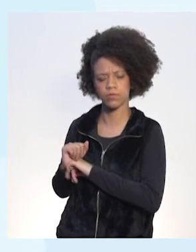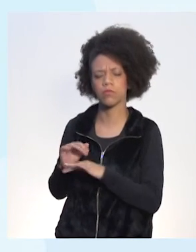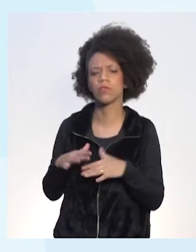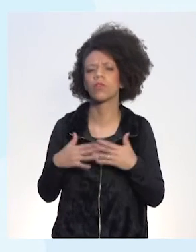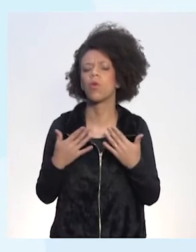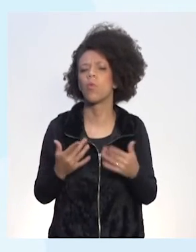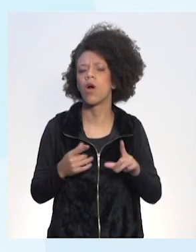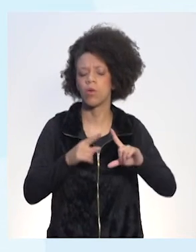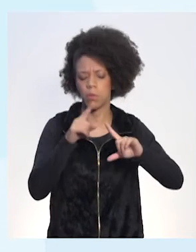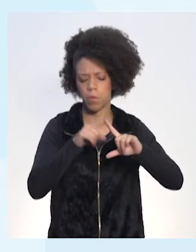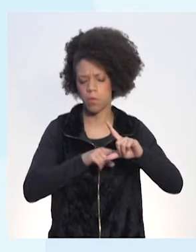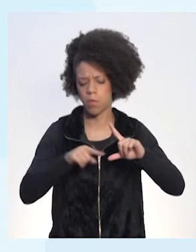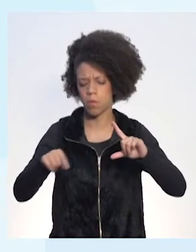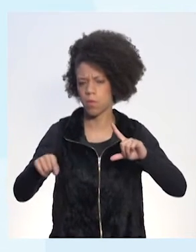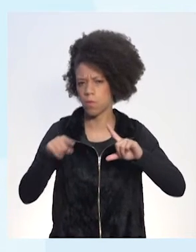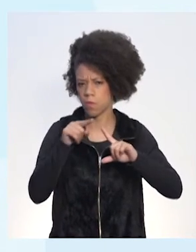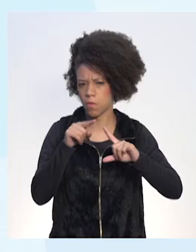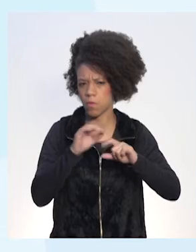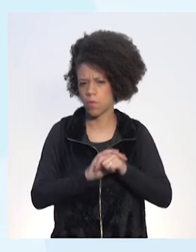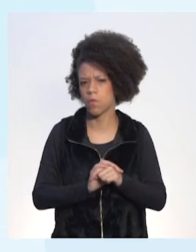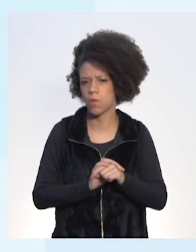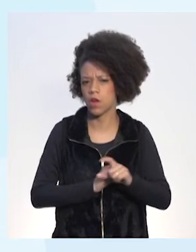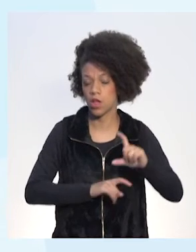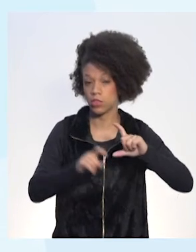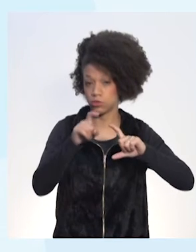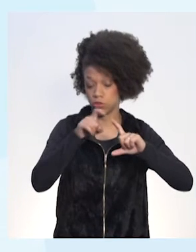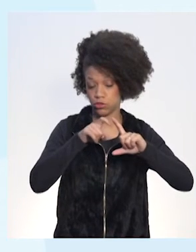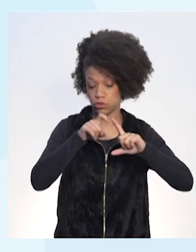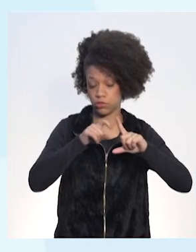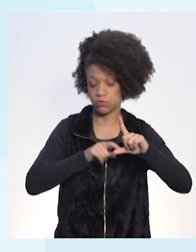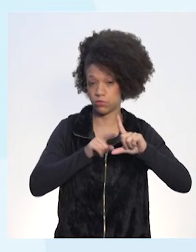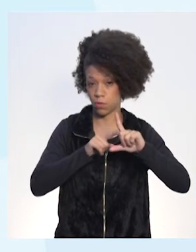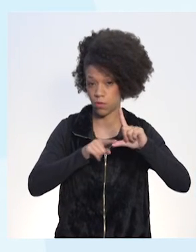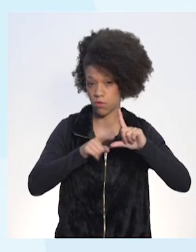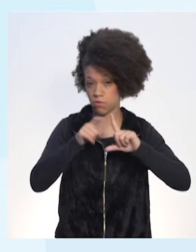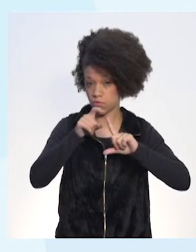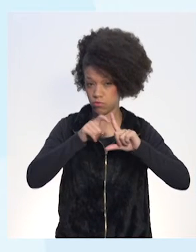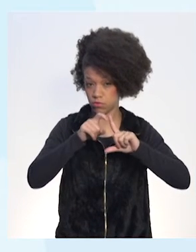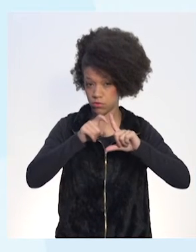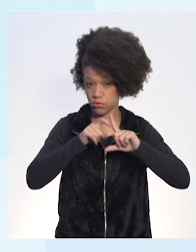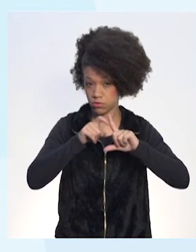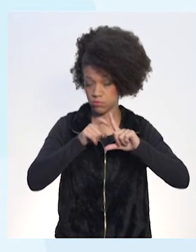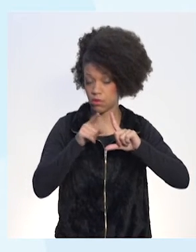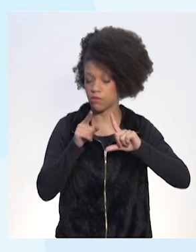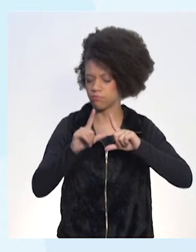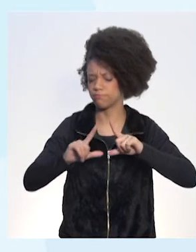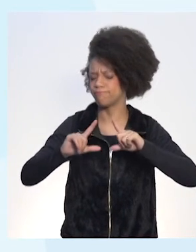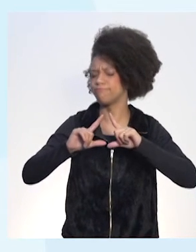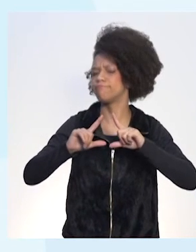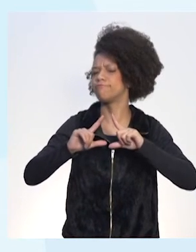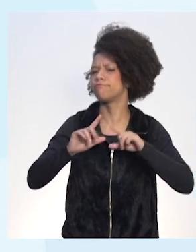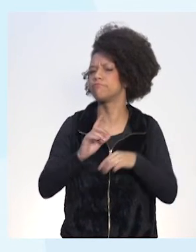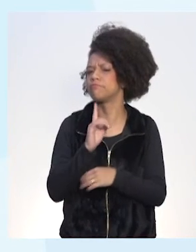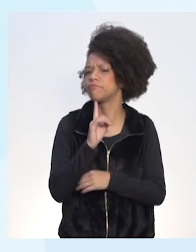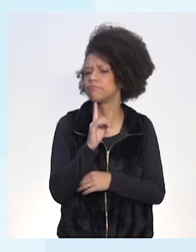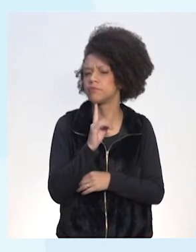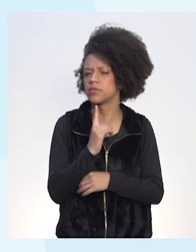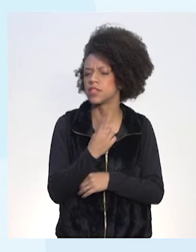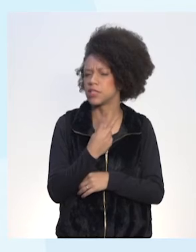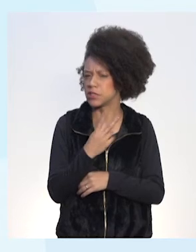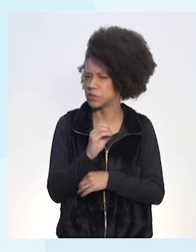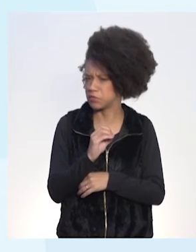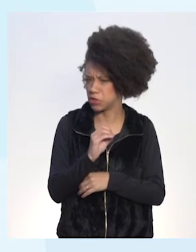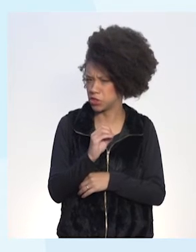é a medida do ângulo X desse triângulo? É 120